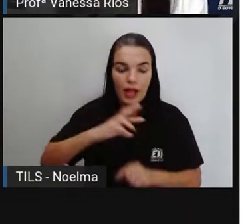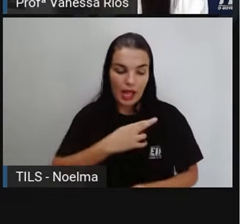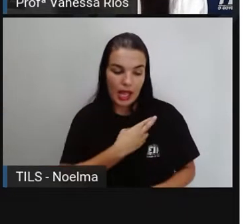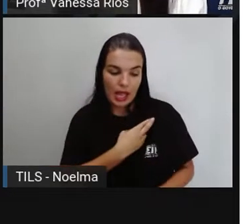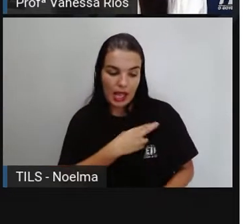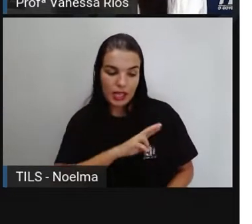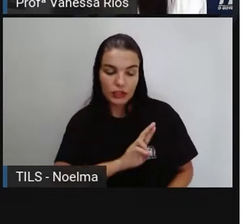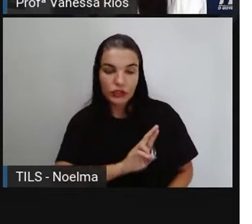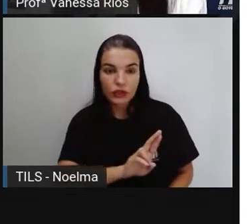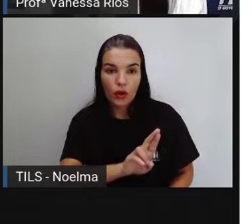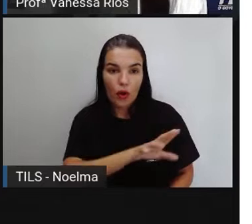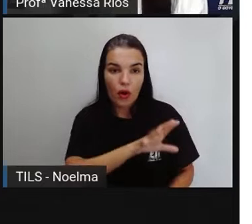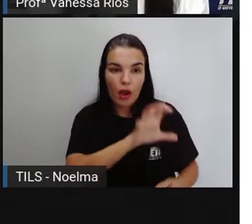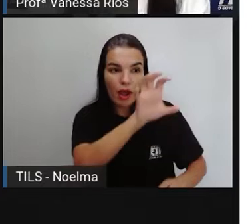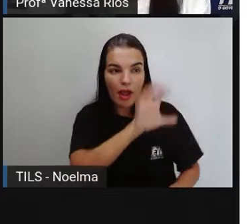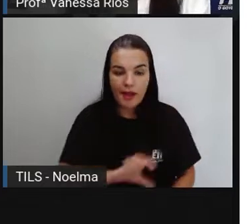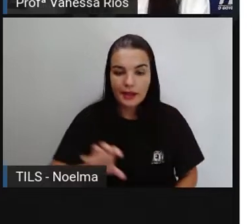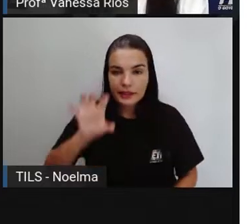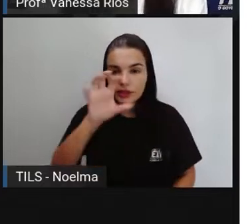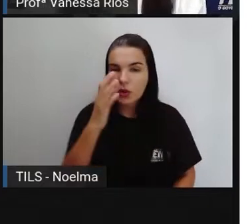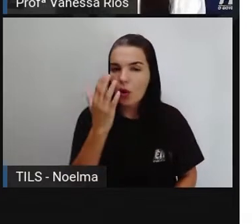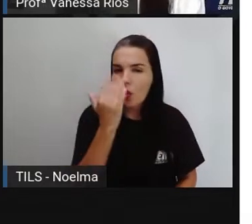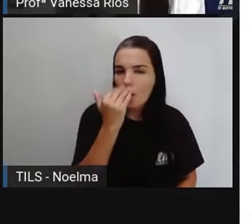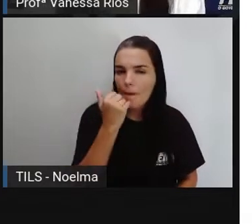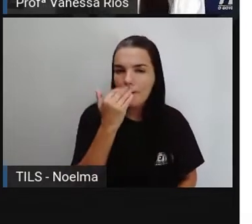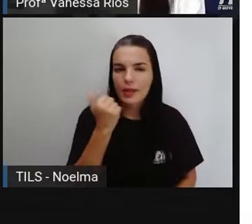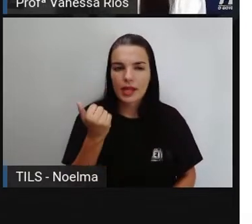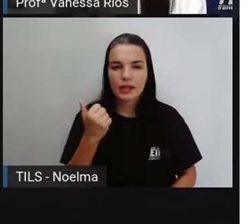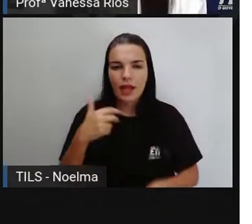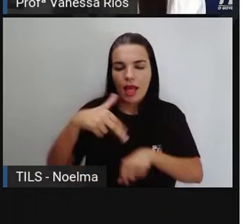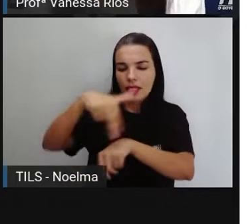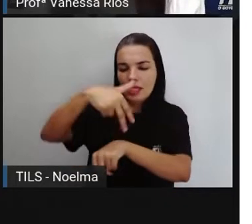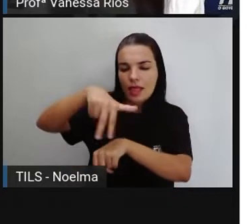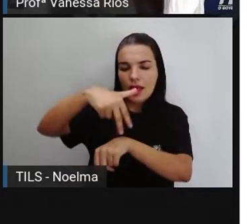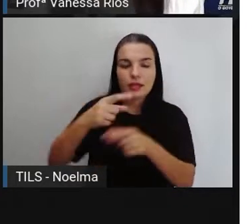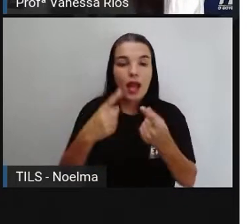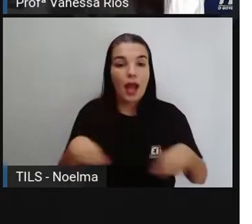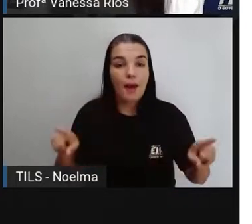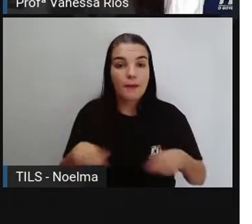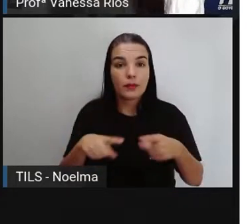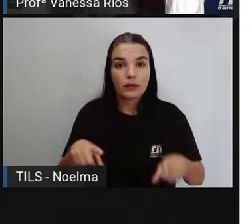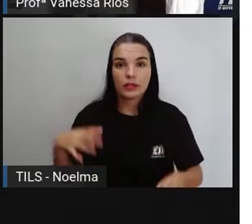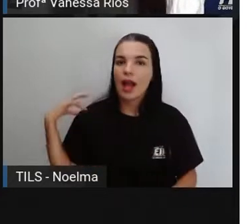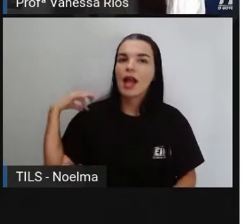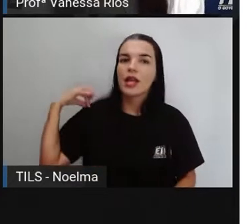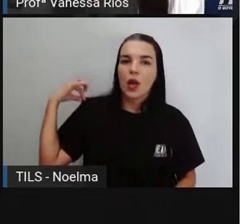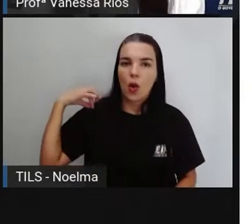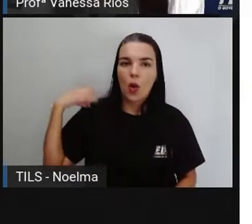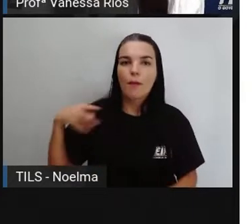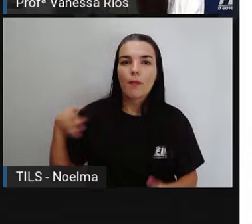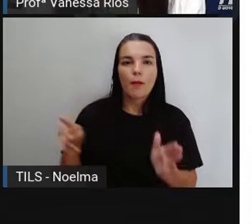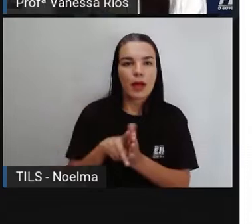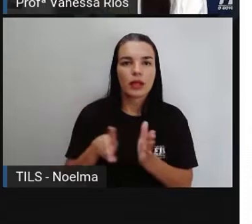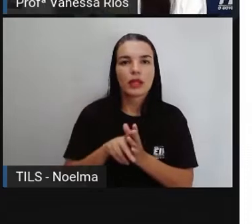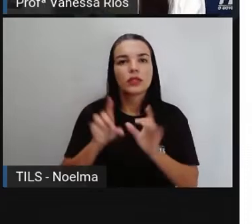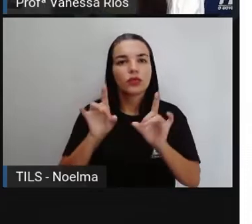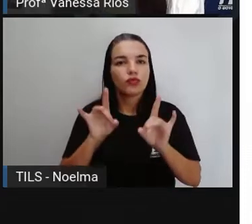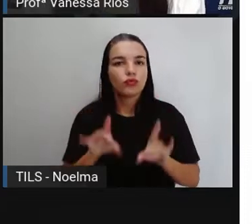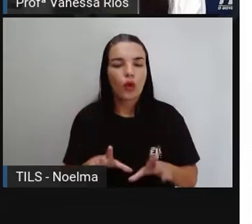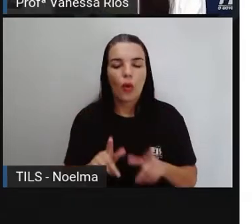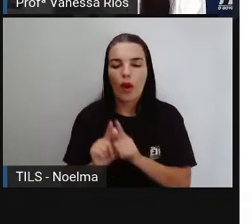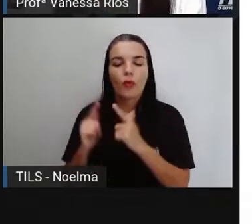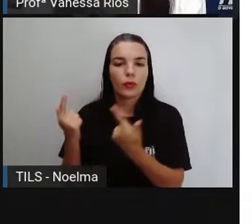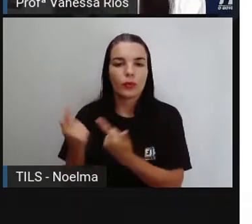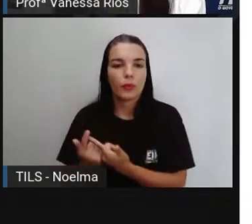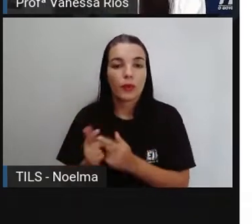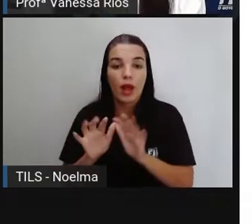religiosos, das comidas, das músicas, das danças e também das roupas típicas. Então, as festas populares,